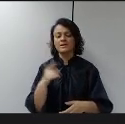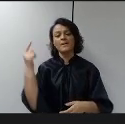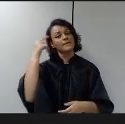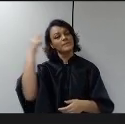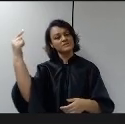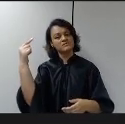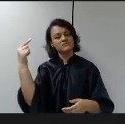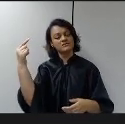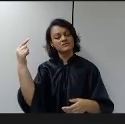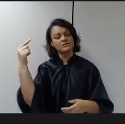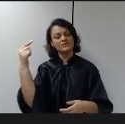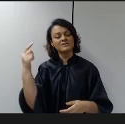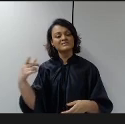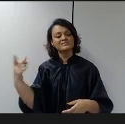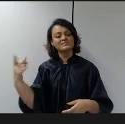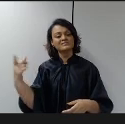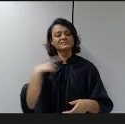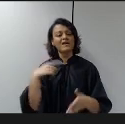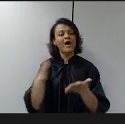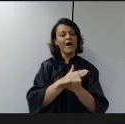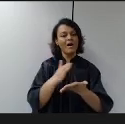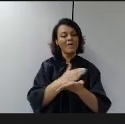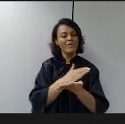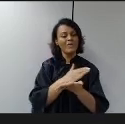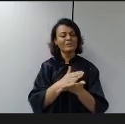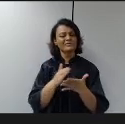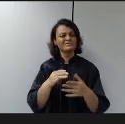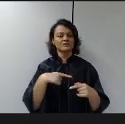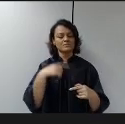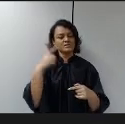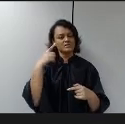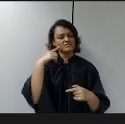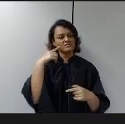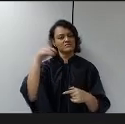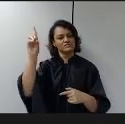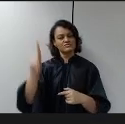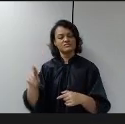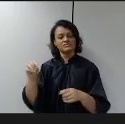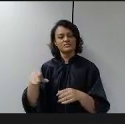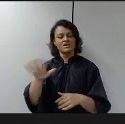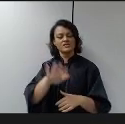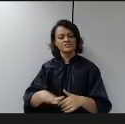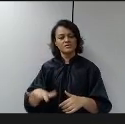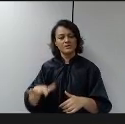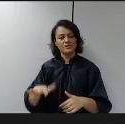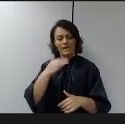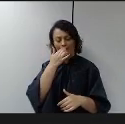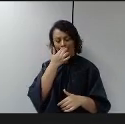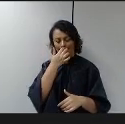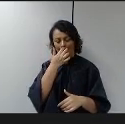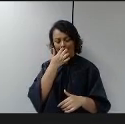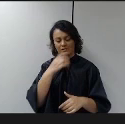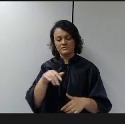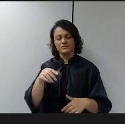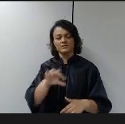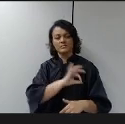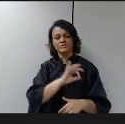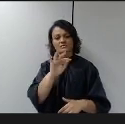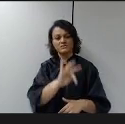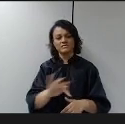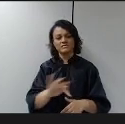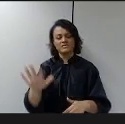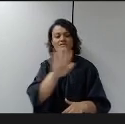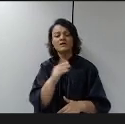nos autos um despacho da diretora-geral do Departamento de Polícia Federal solicitando um parecer